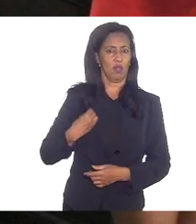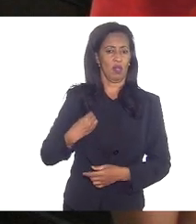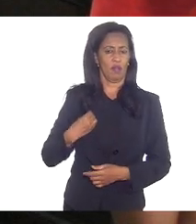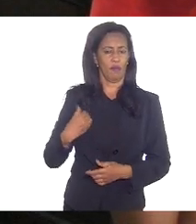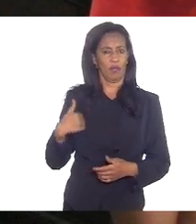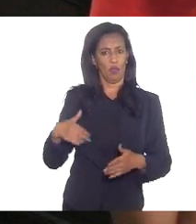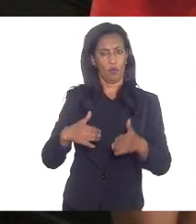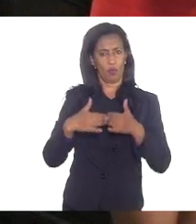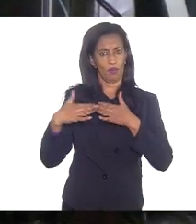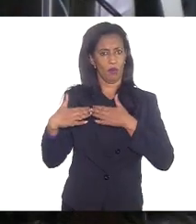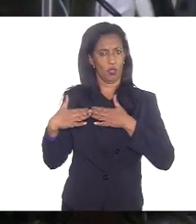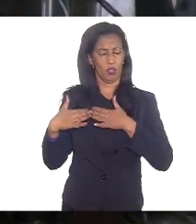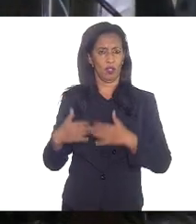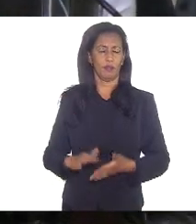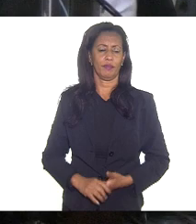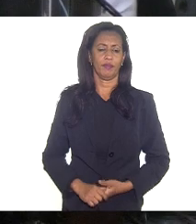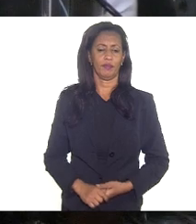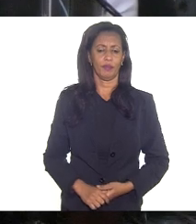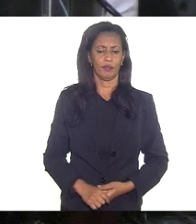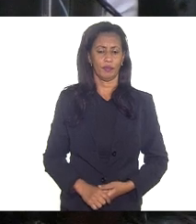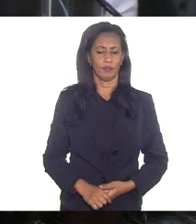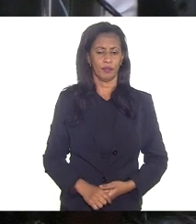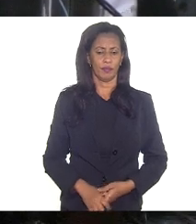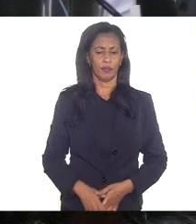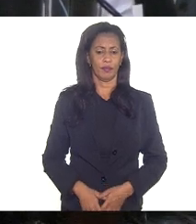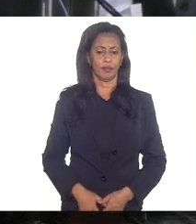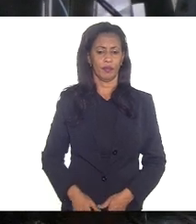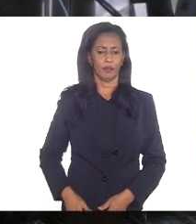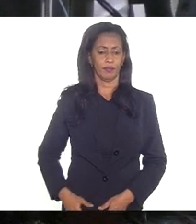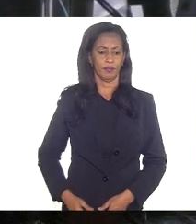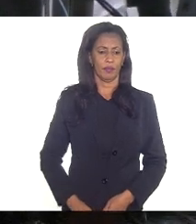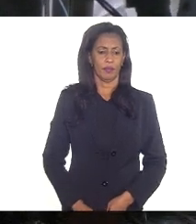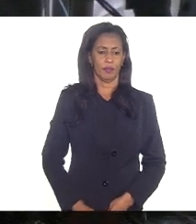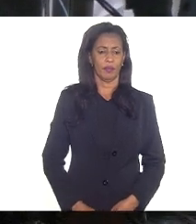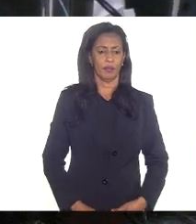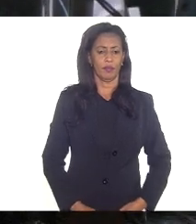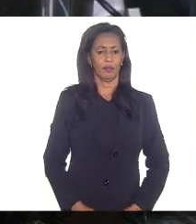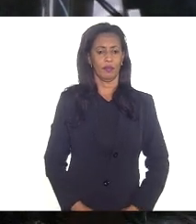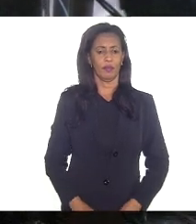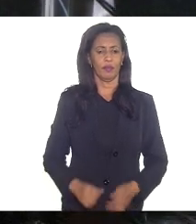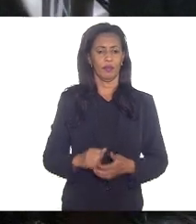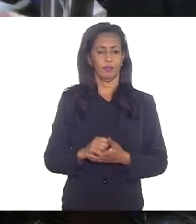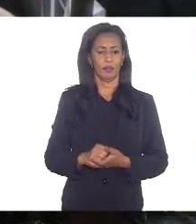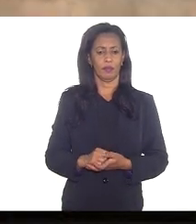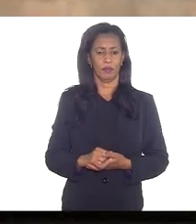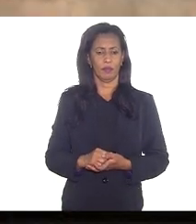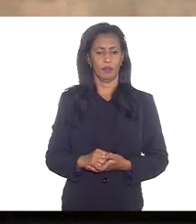abster. Abstenção, deputado Valdec Carneiro. Deputado Wellington José.